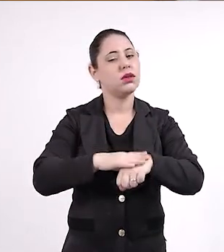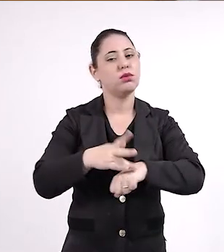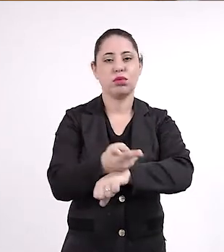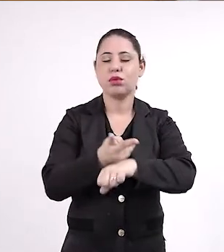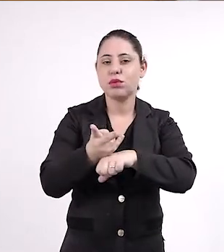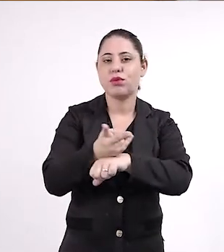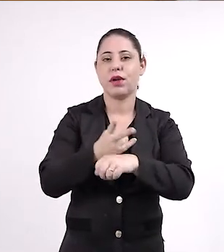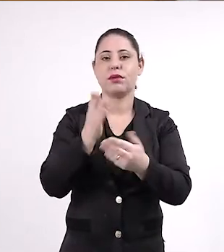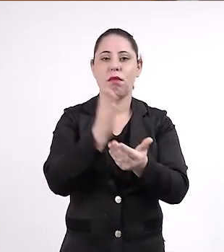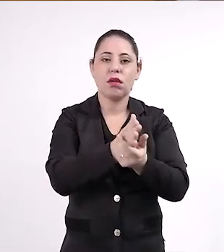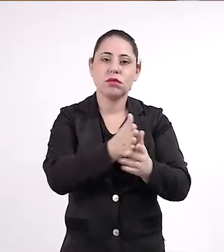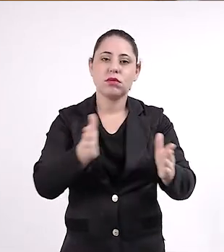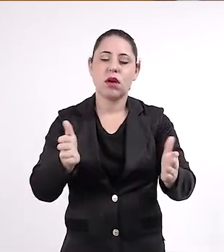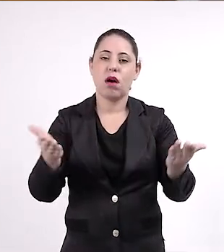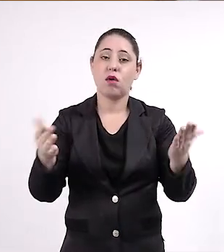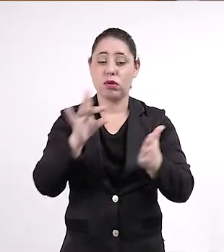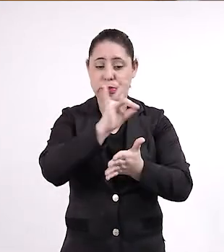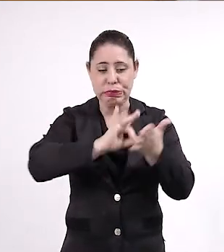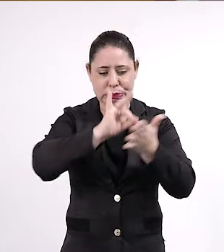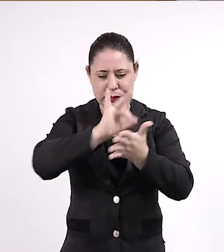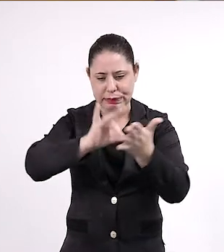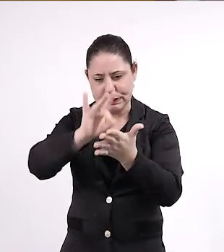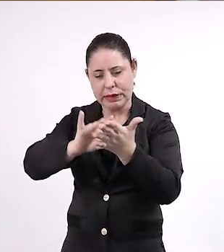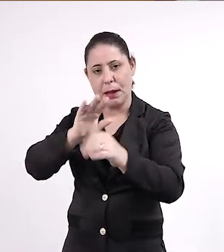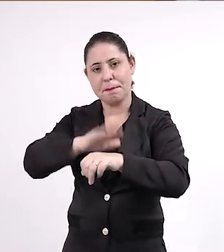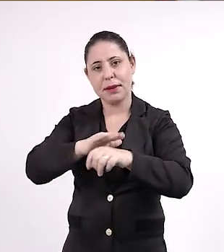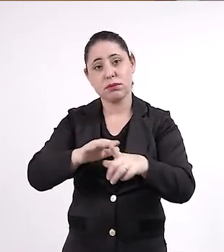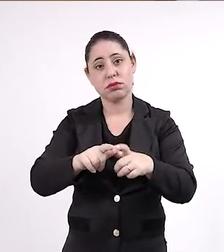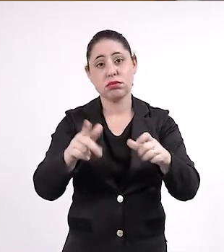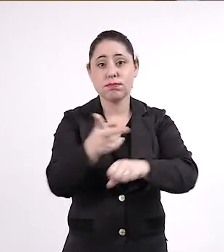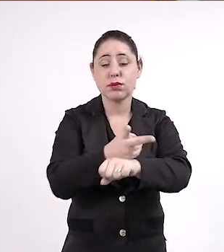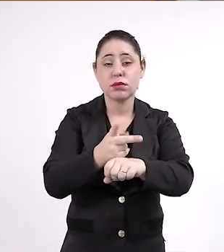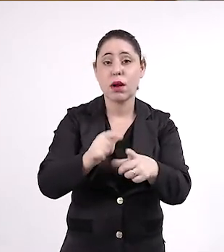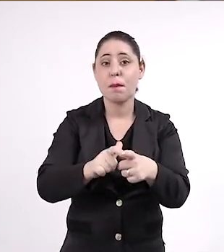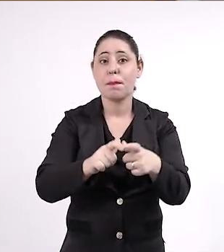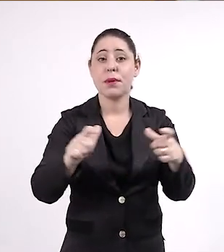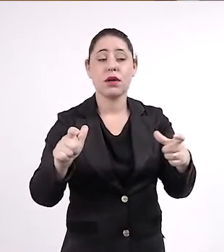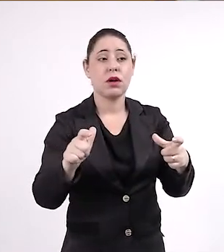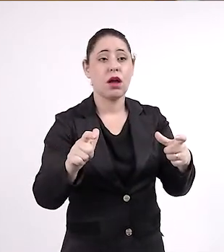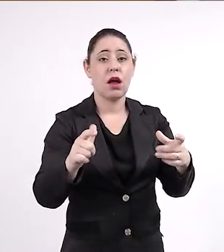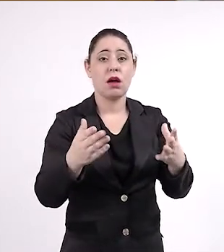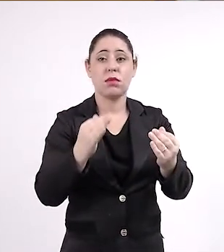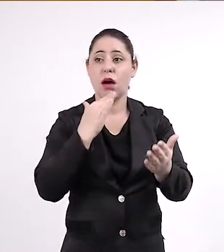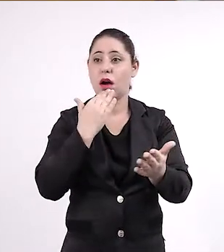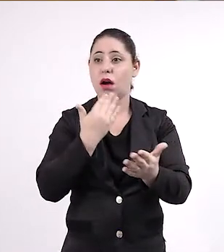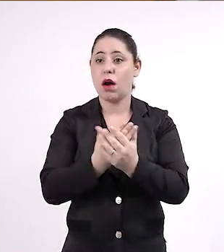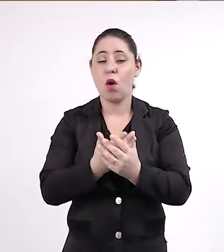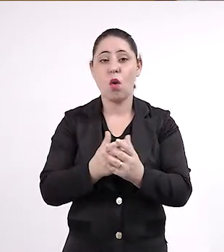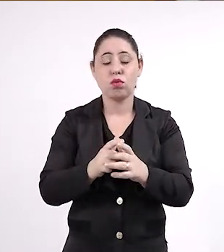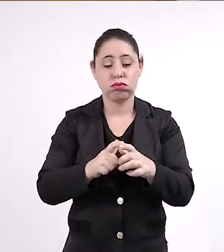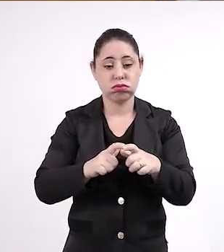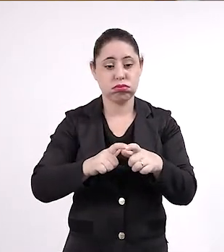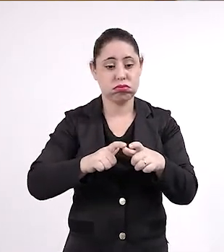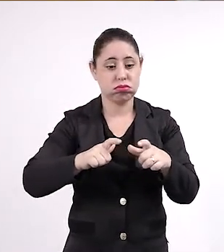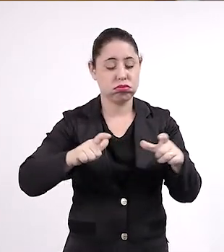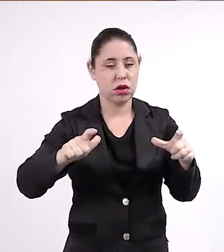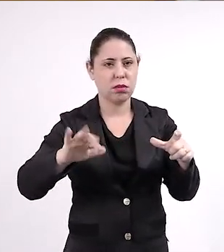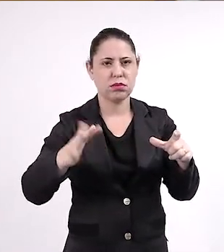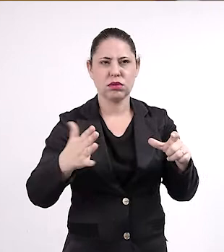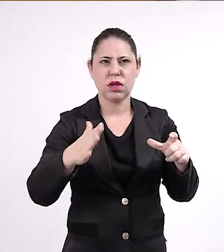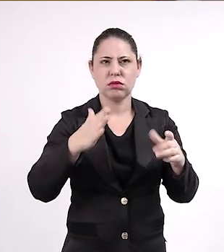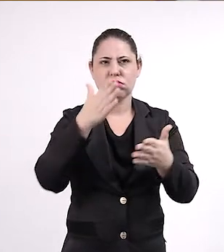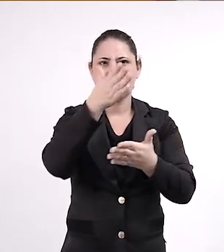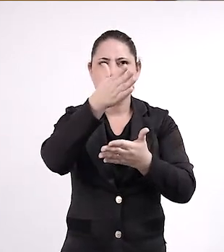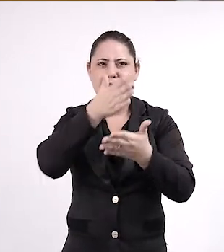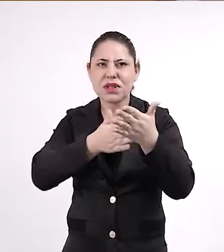claro, acabássemos aqui registrando uma procura até maior. Foi muito surpreendente o volume aqui,